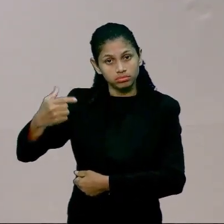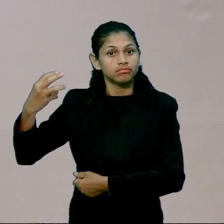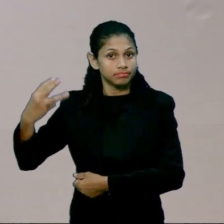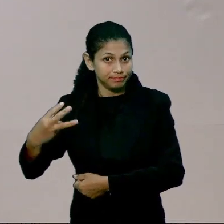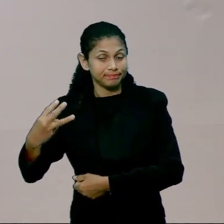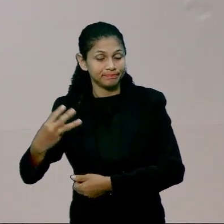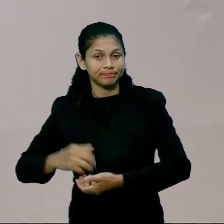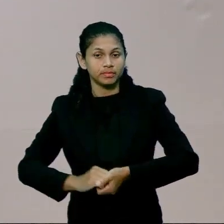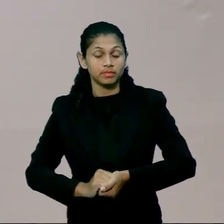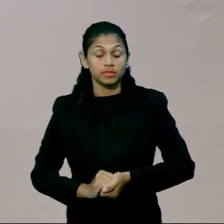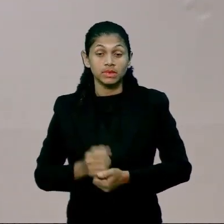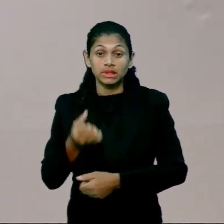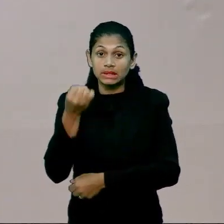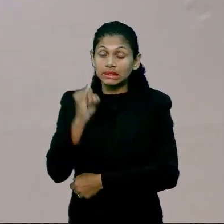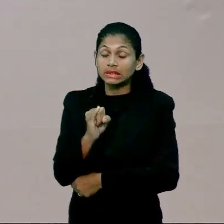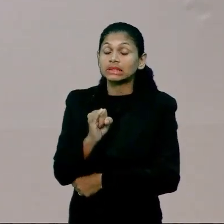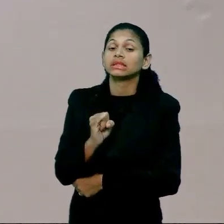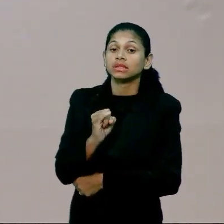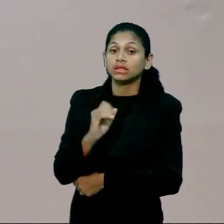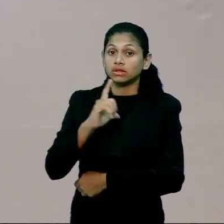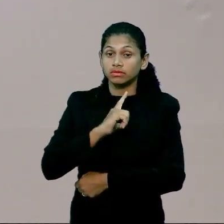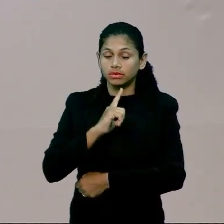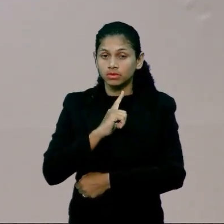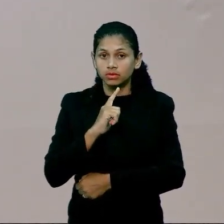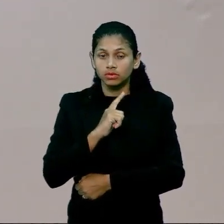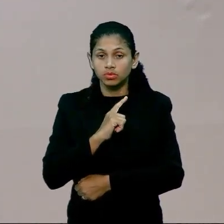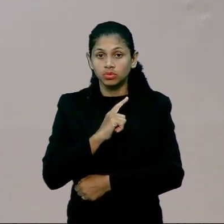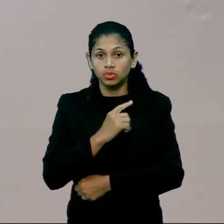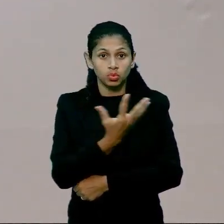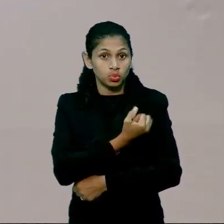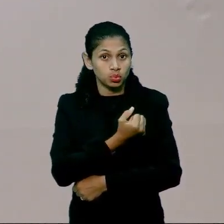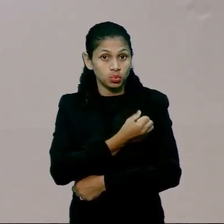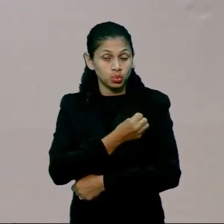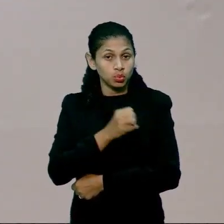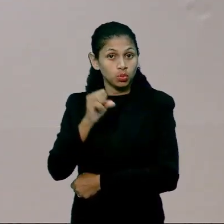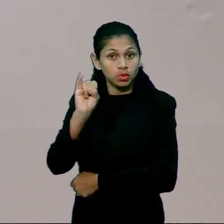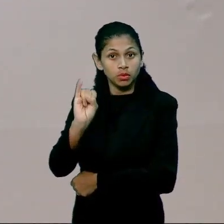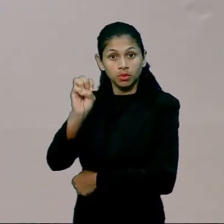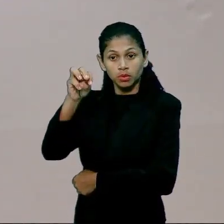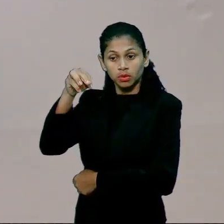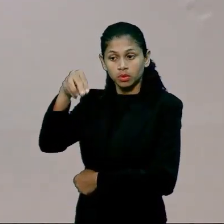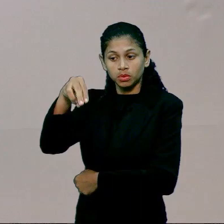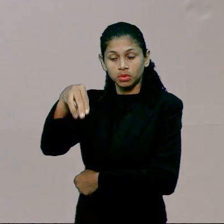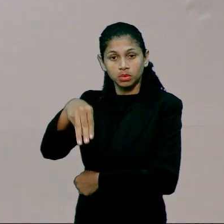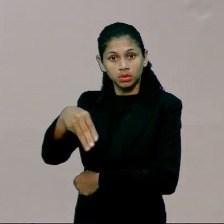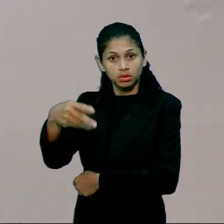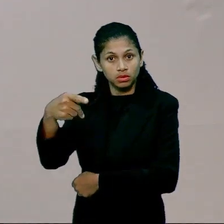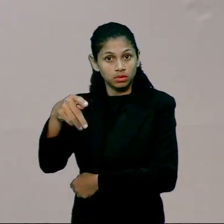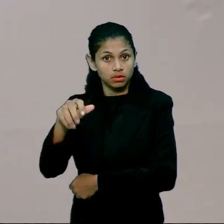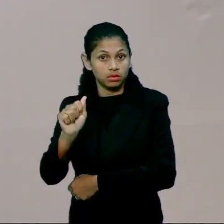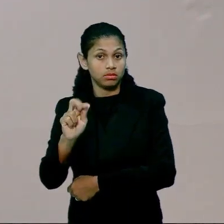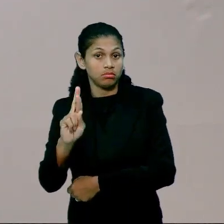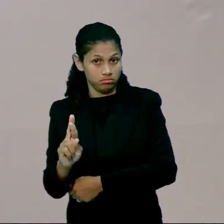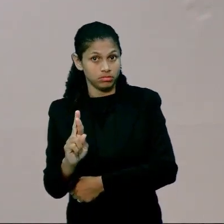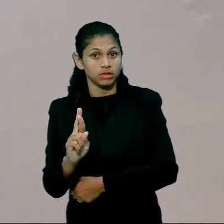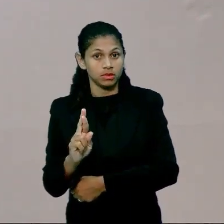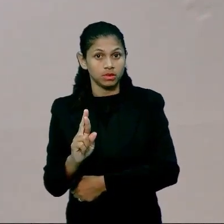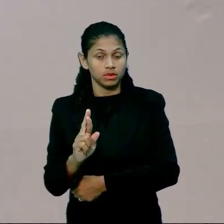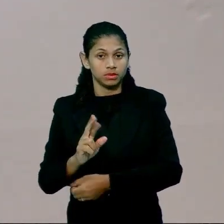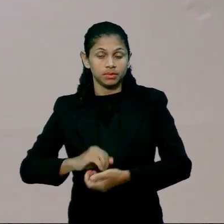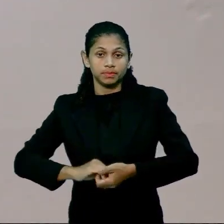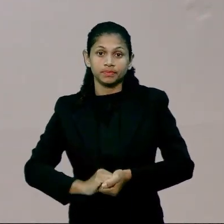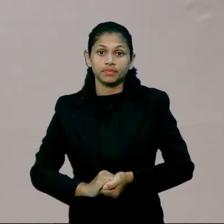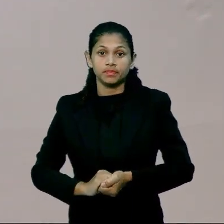ímpar um exemplo exemplo aqui cinco nós temos cinco dedos mediana simples